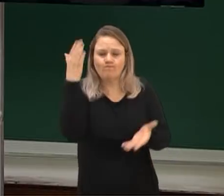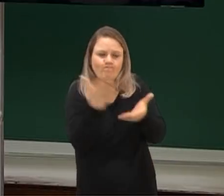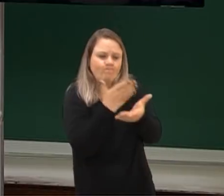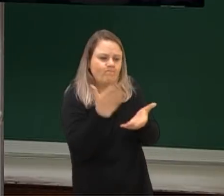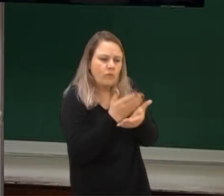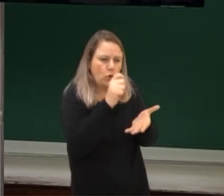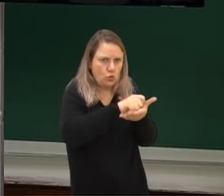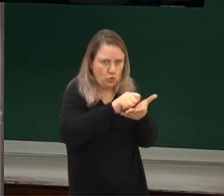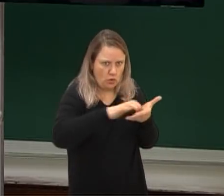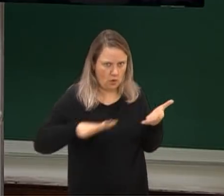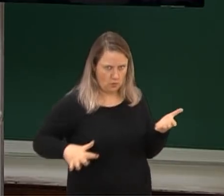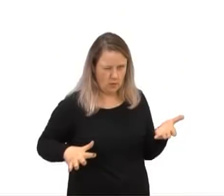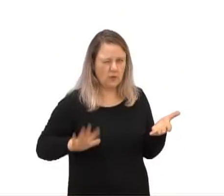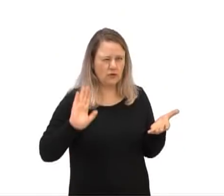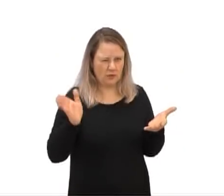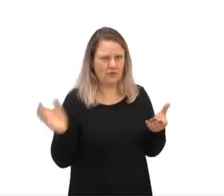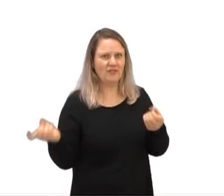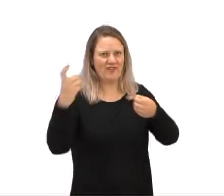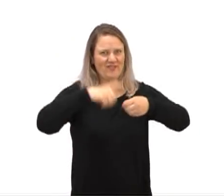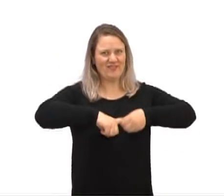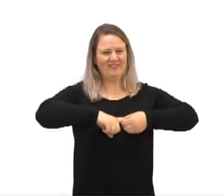que a prof já volta para conferir com vocês.